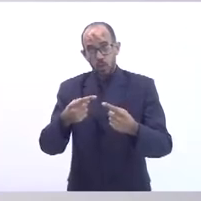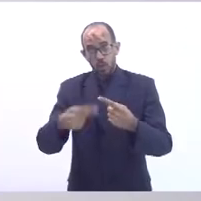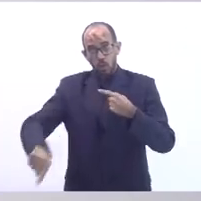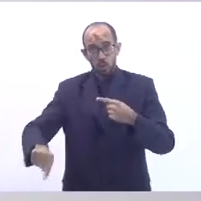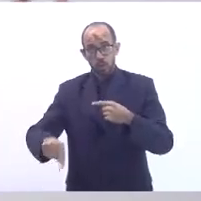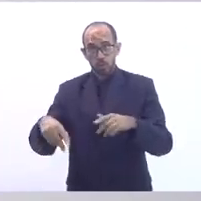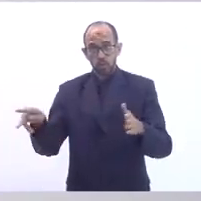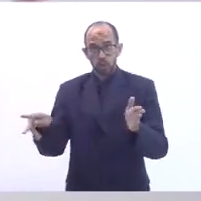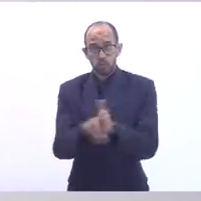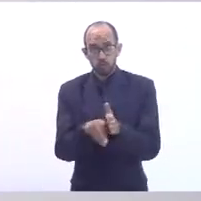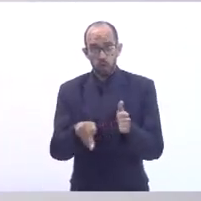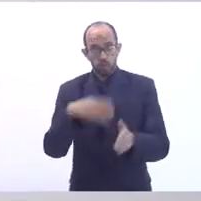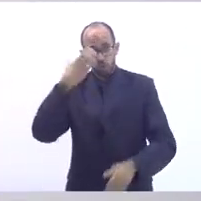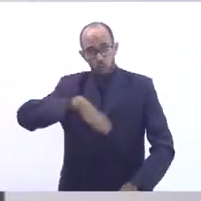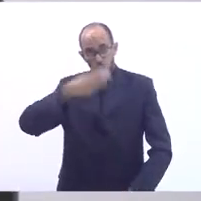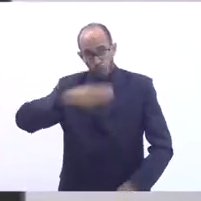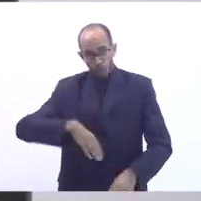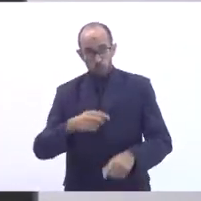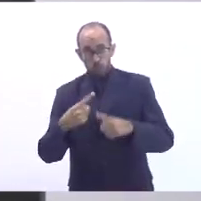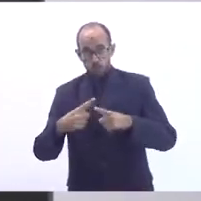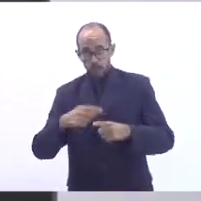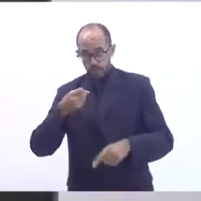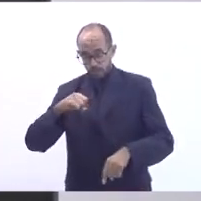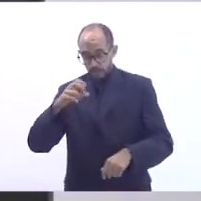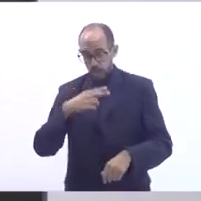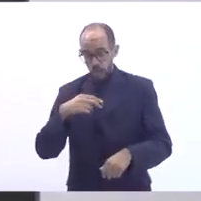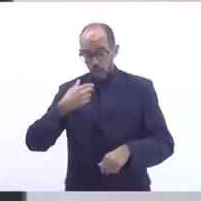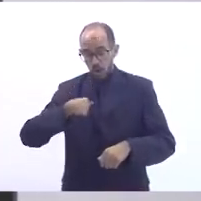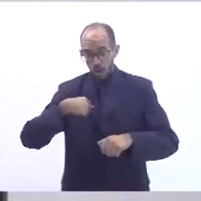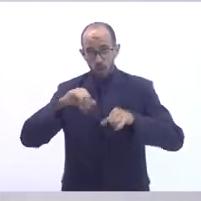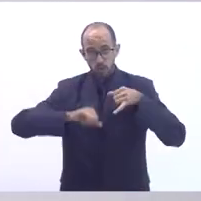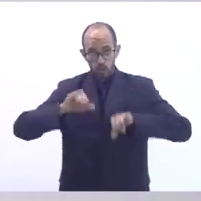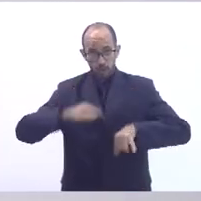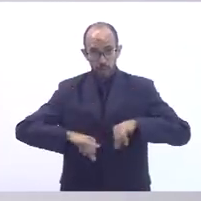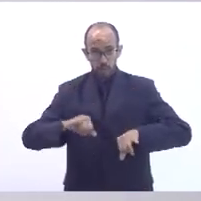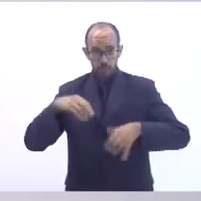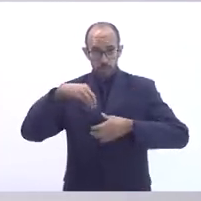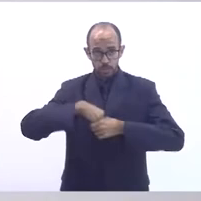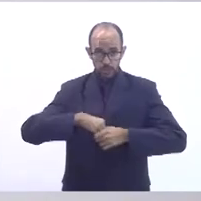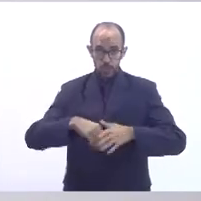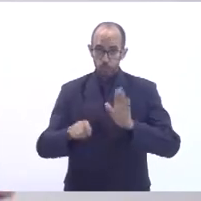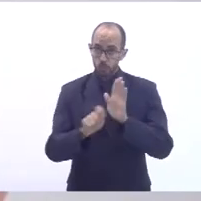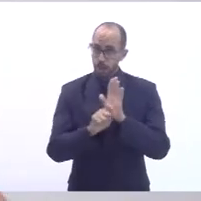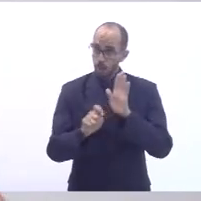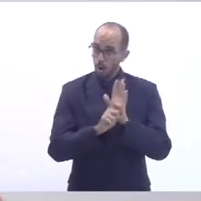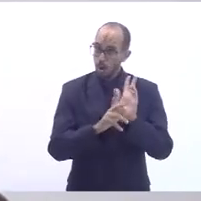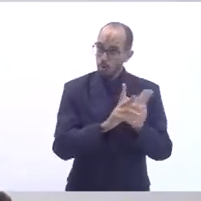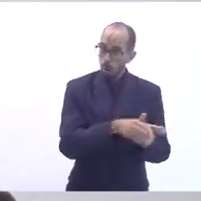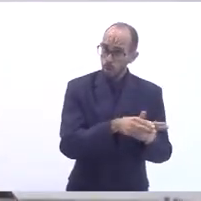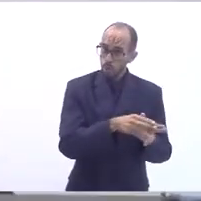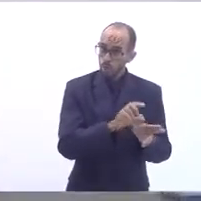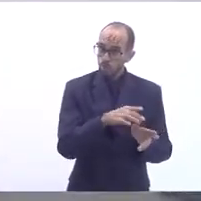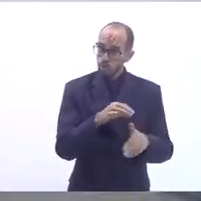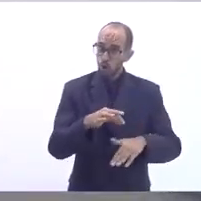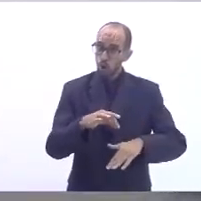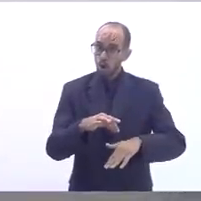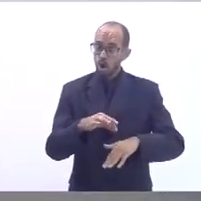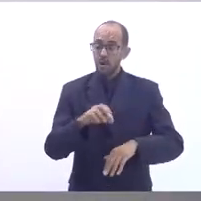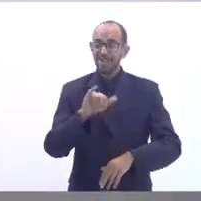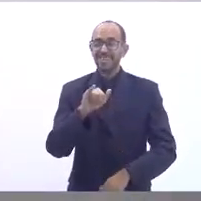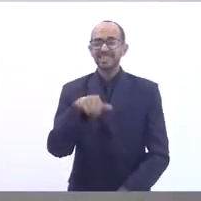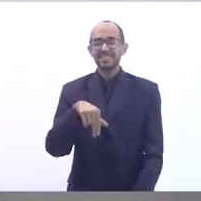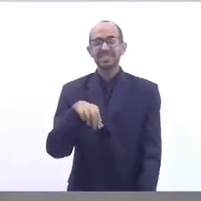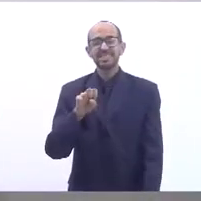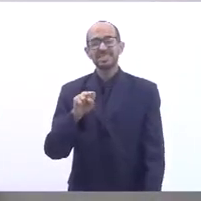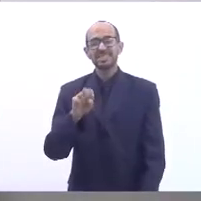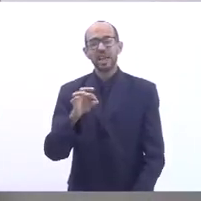contra o nosso próprio corpo e seu produto maconha os animais produzem maconha é certo de insetos porque ainda